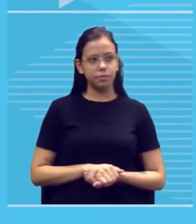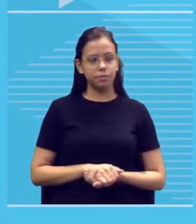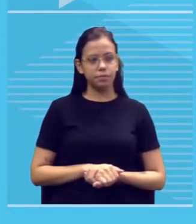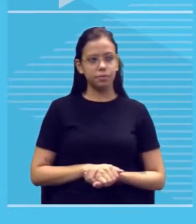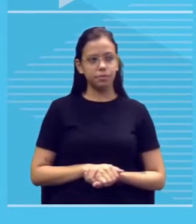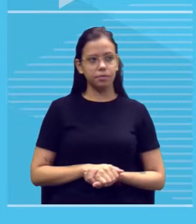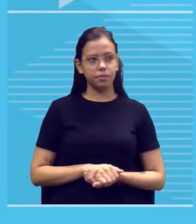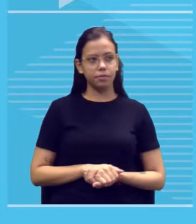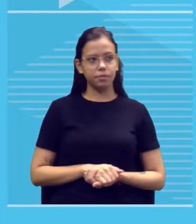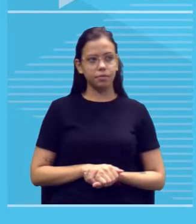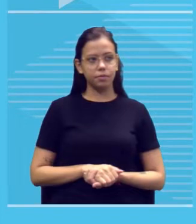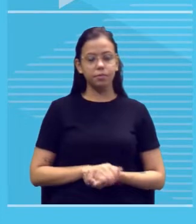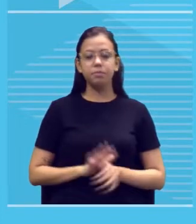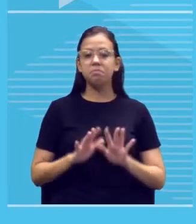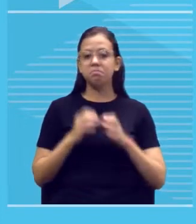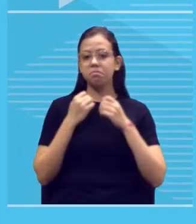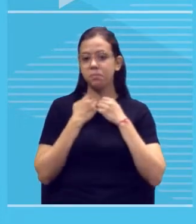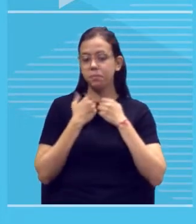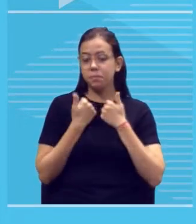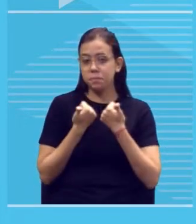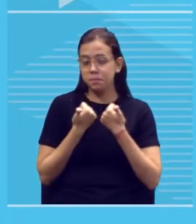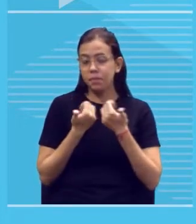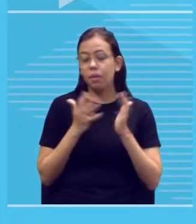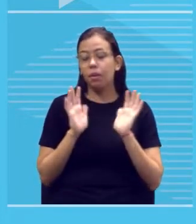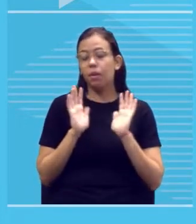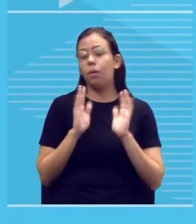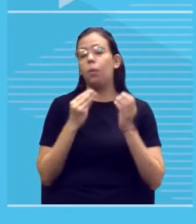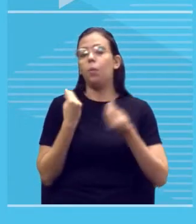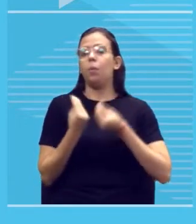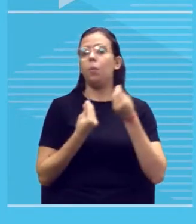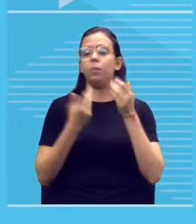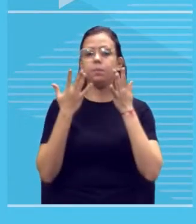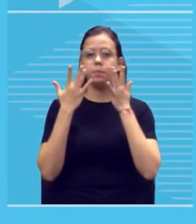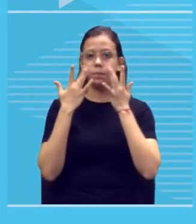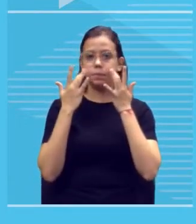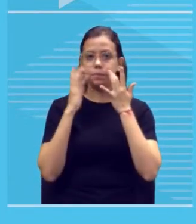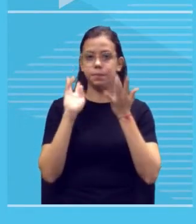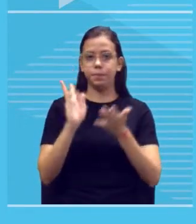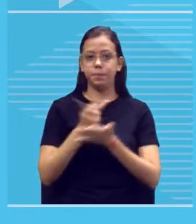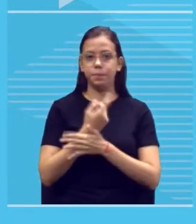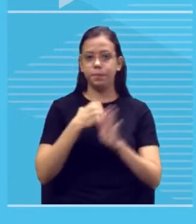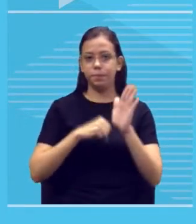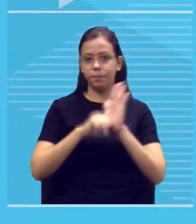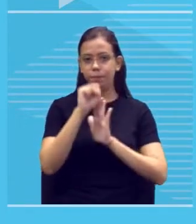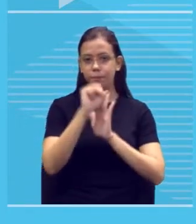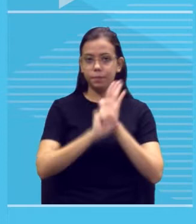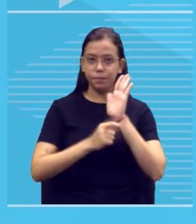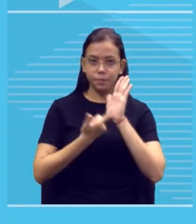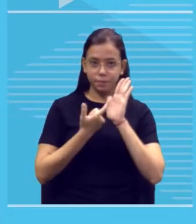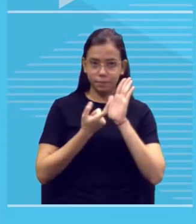também não mas tudo bem essa Como o teatro se comportou no século 20 certo